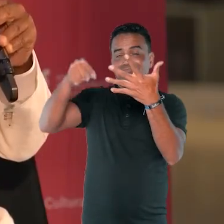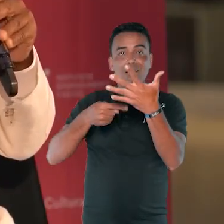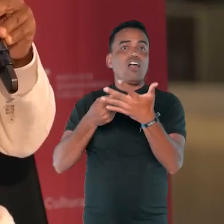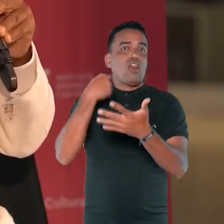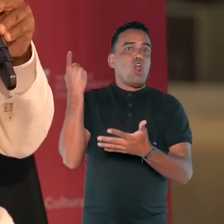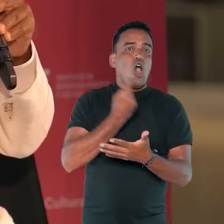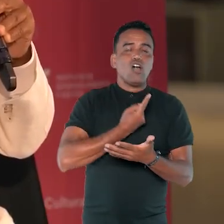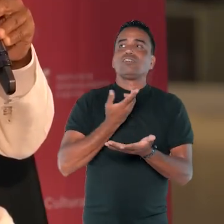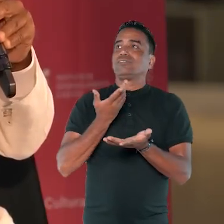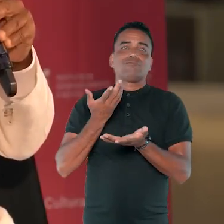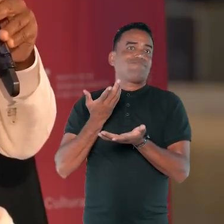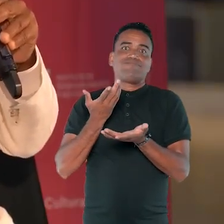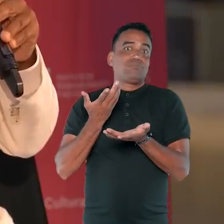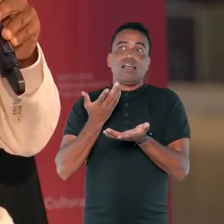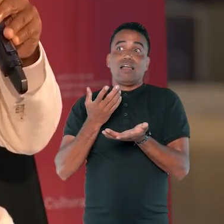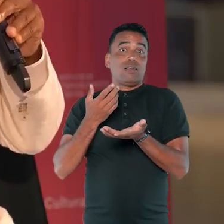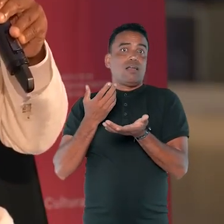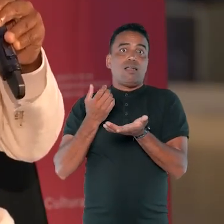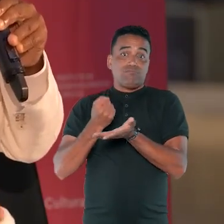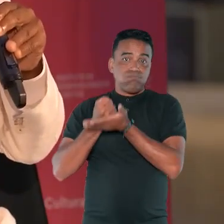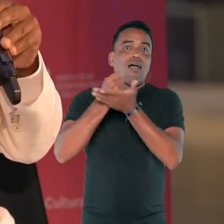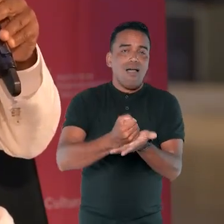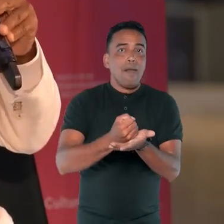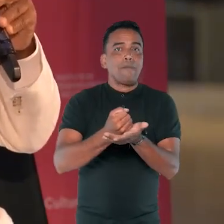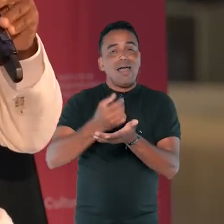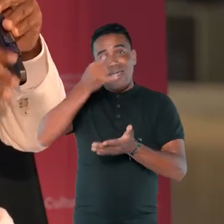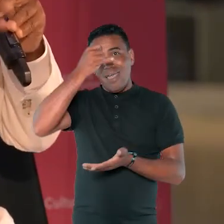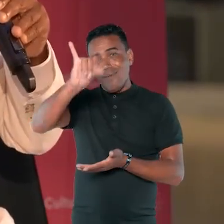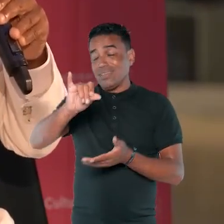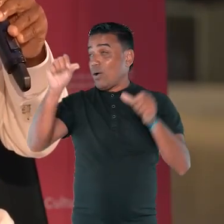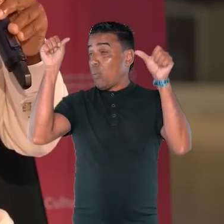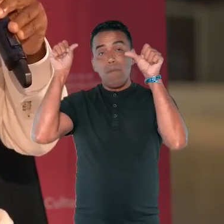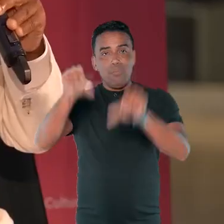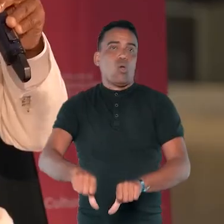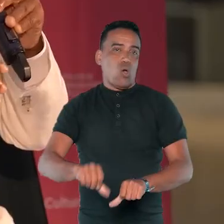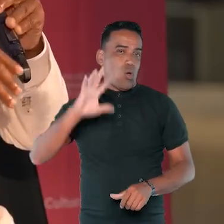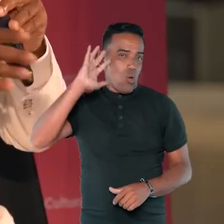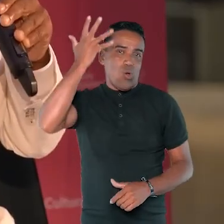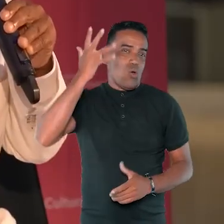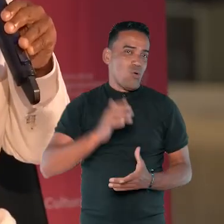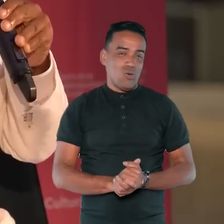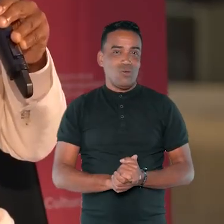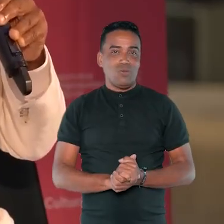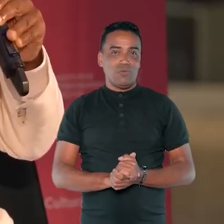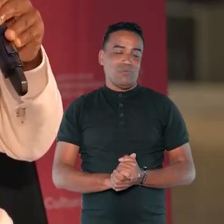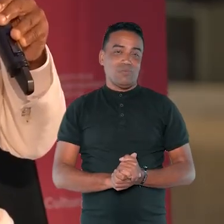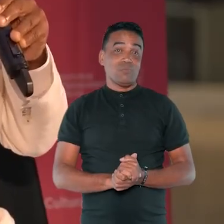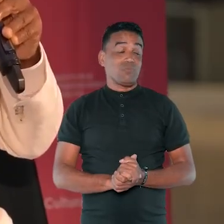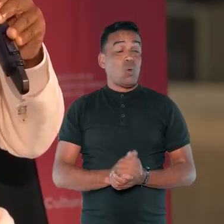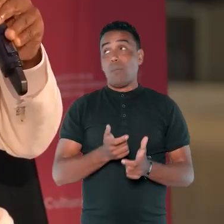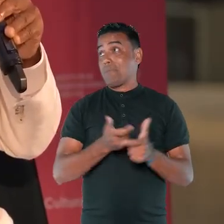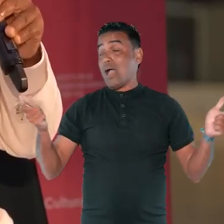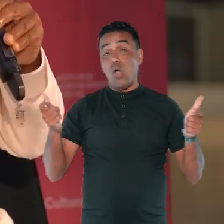vez mais para evitar o grande desastre, né? Ou os grandes desastres que